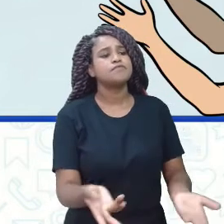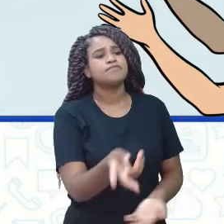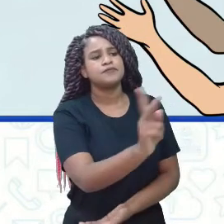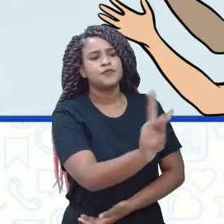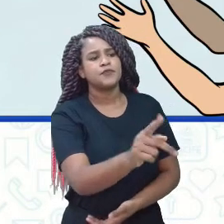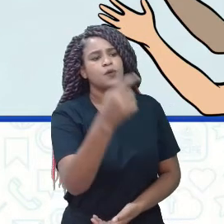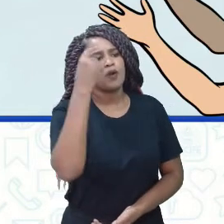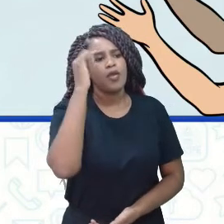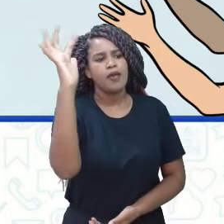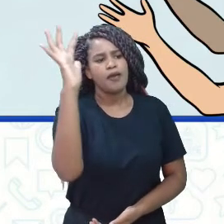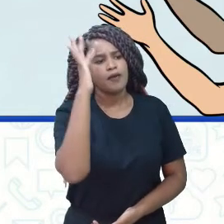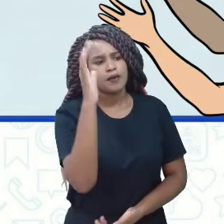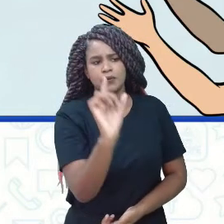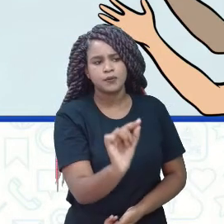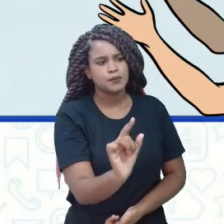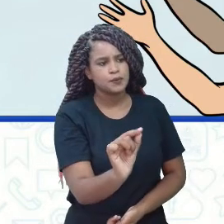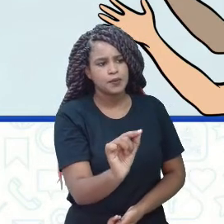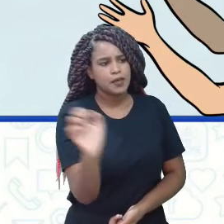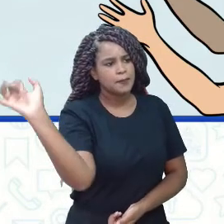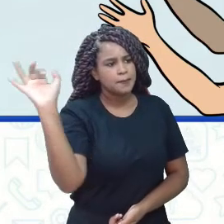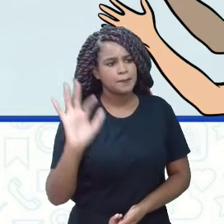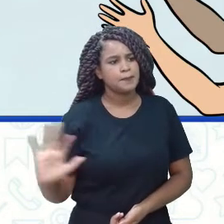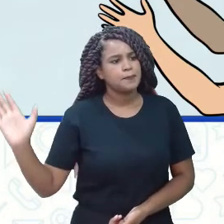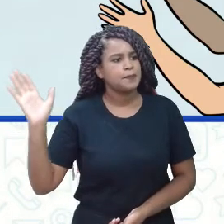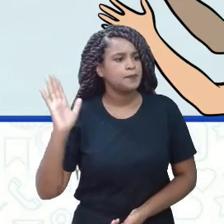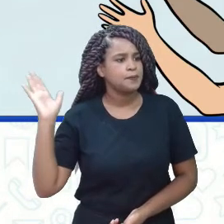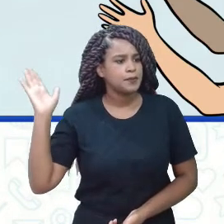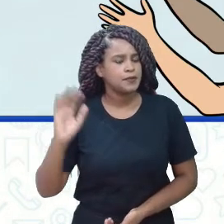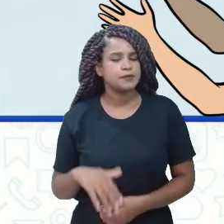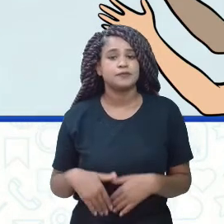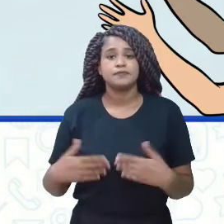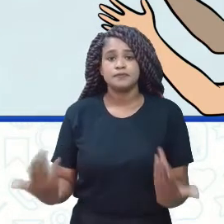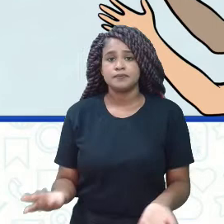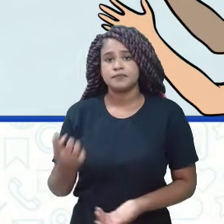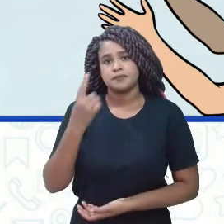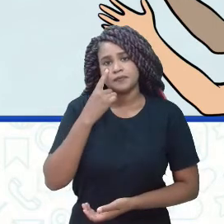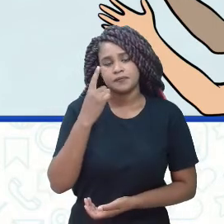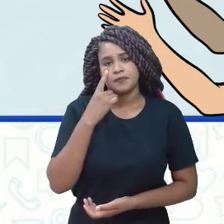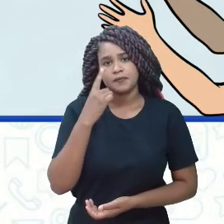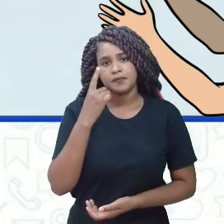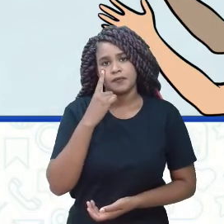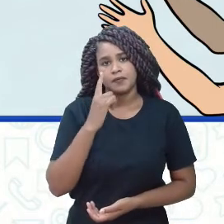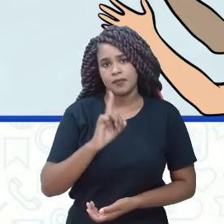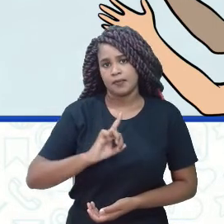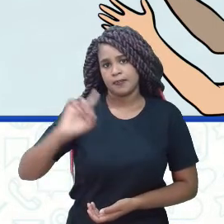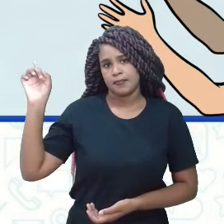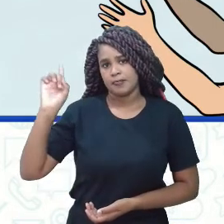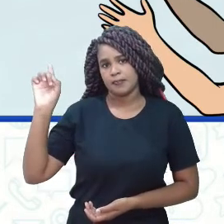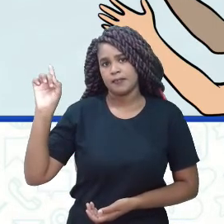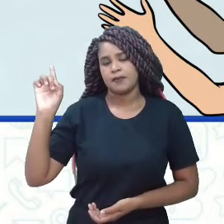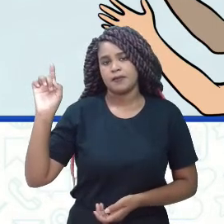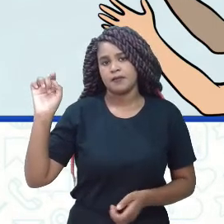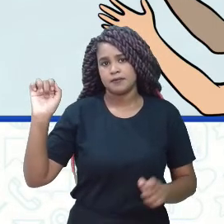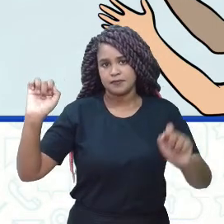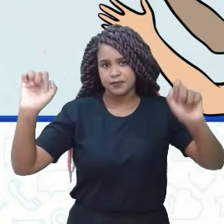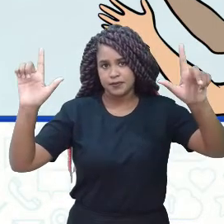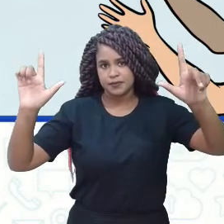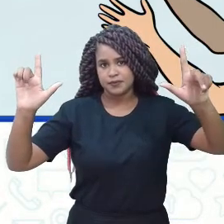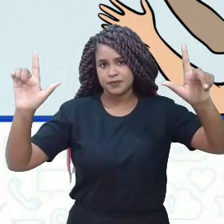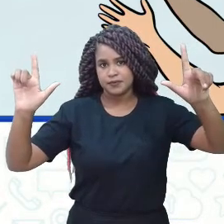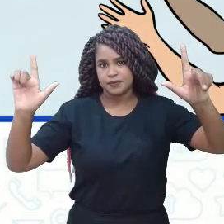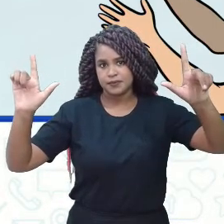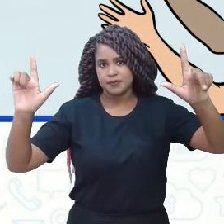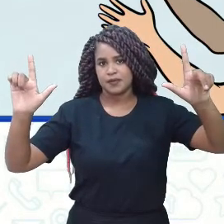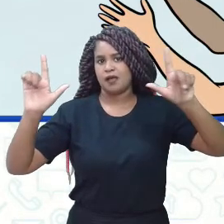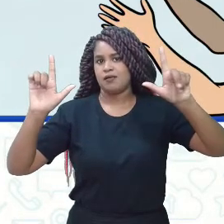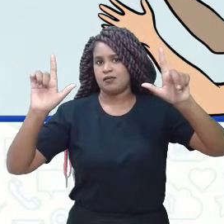pode refletir a partir dessa imagem que a gente visualiza aí? Pois é, minha gente, acompanha aí. Deixa a tela aí, não joga o rostinho lindo não, deixa